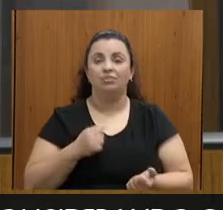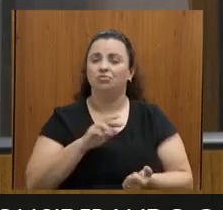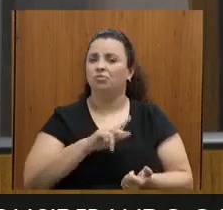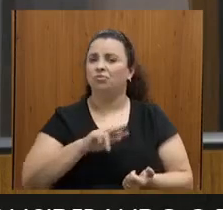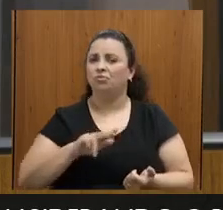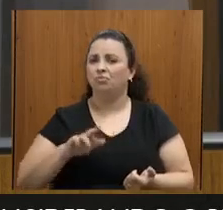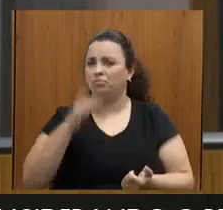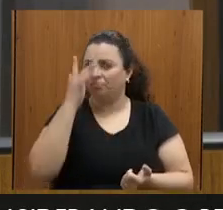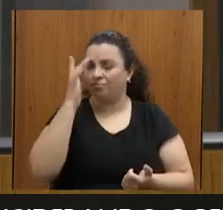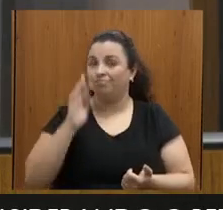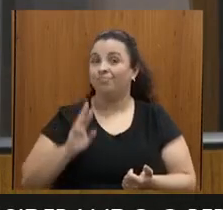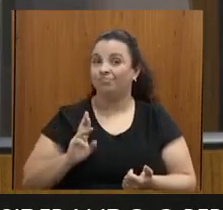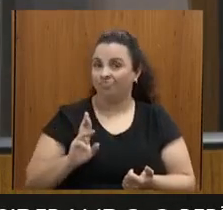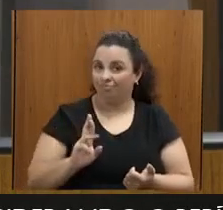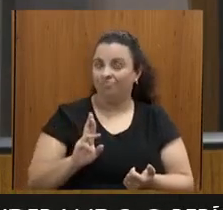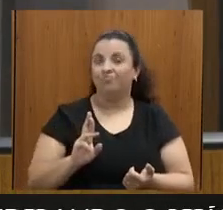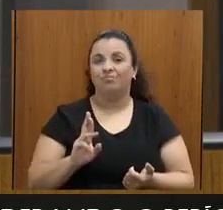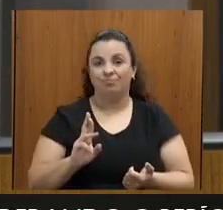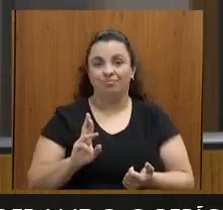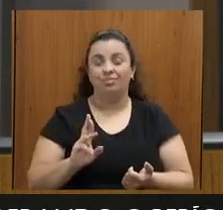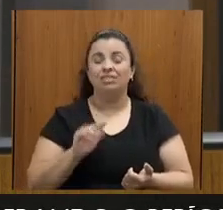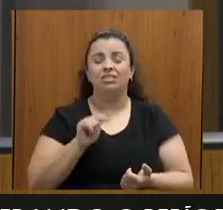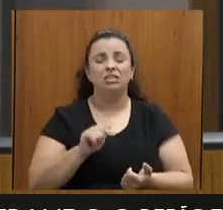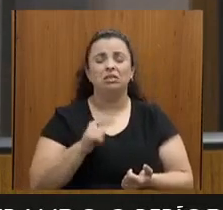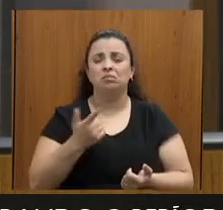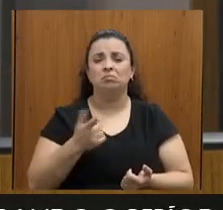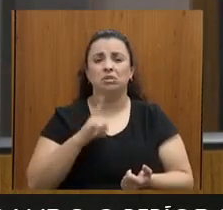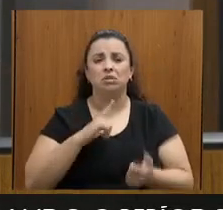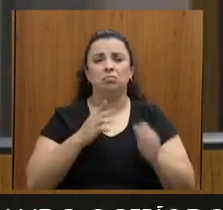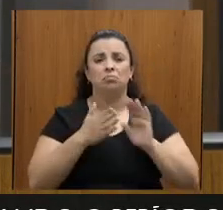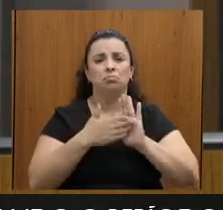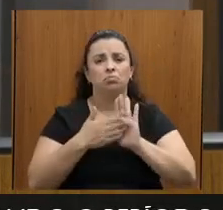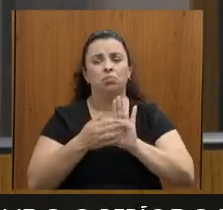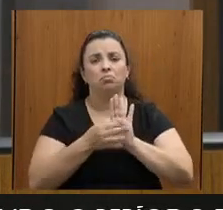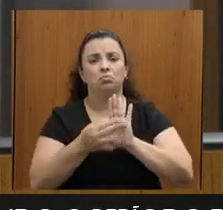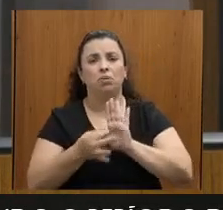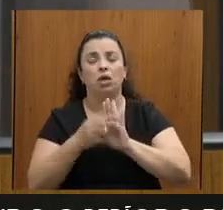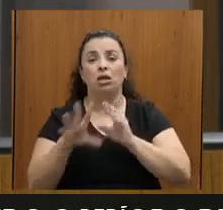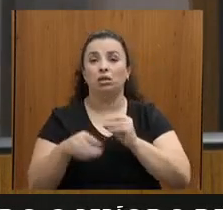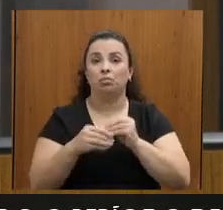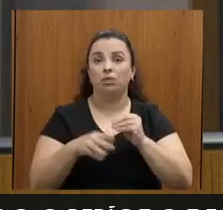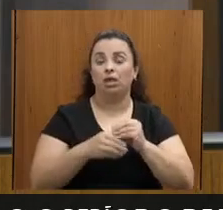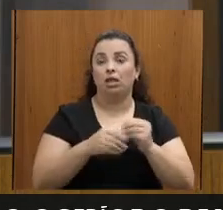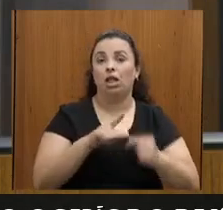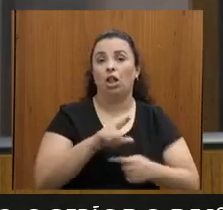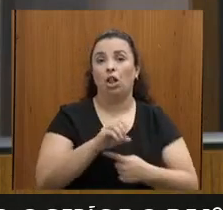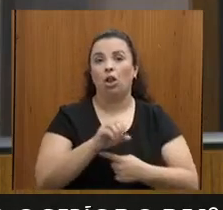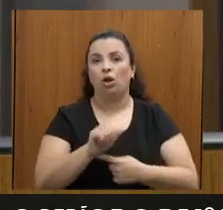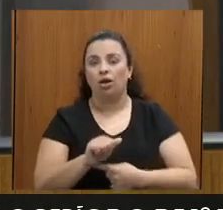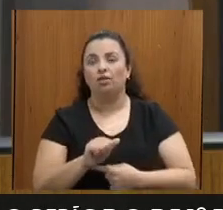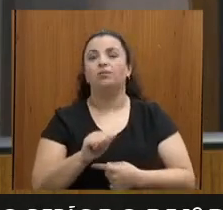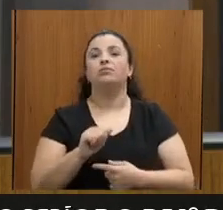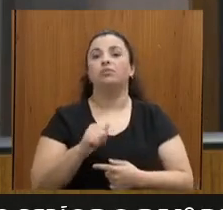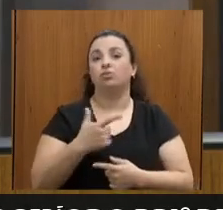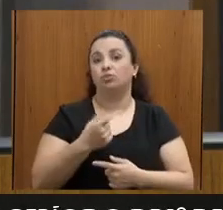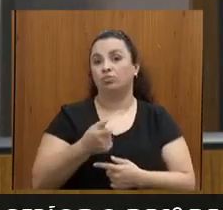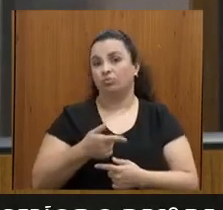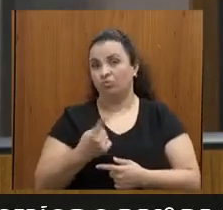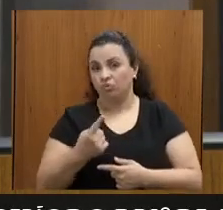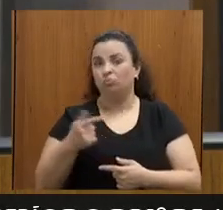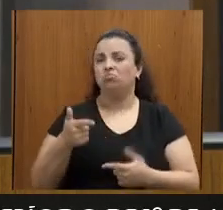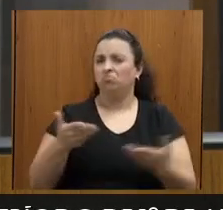vários representantes e ali foram colocados vários propostos de emenda à LOA de 2021, o ano que está